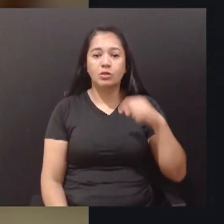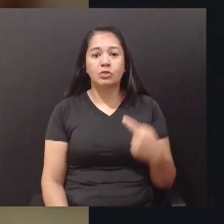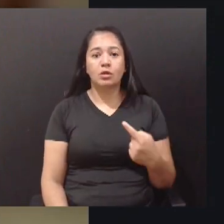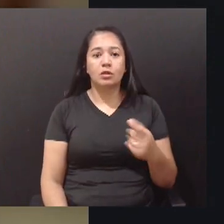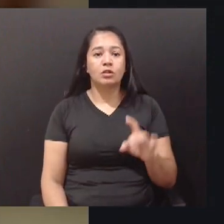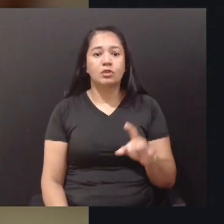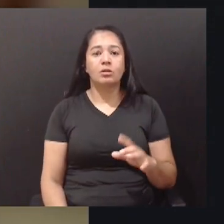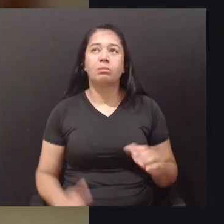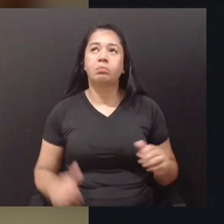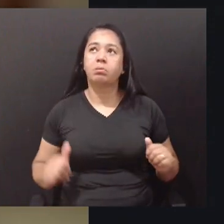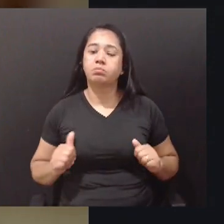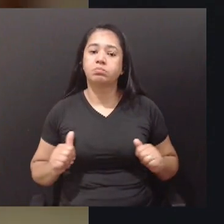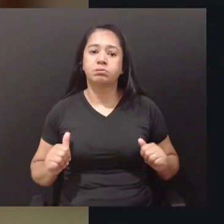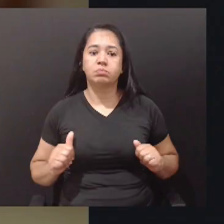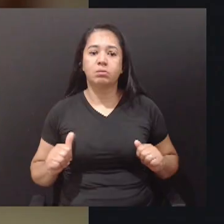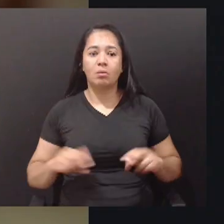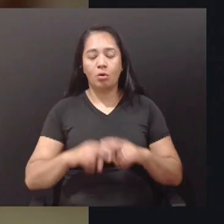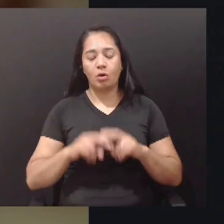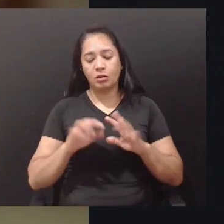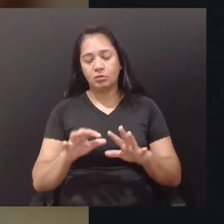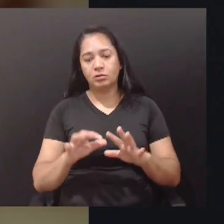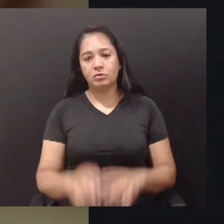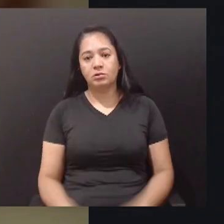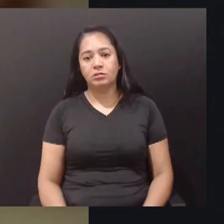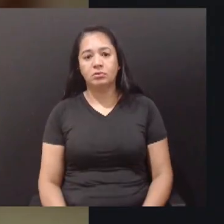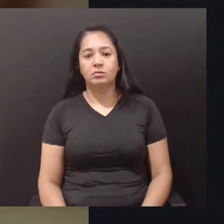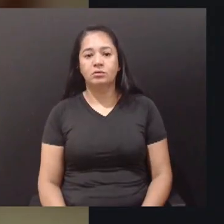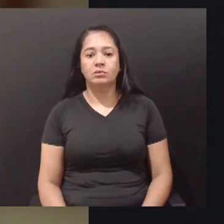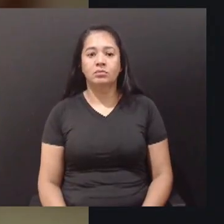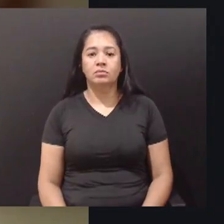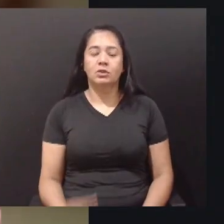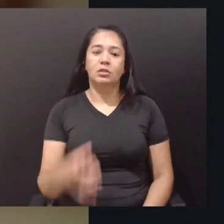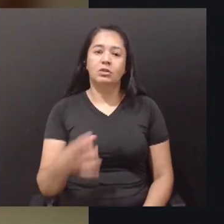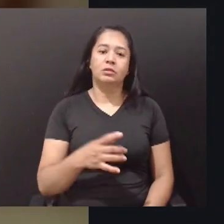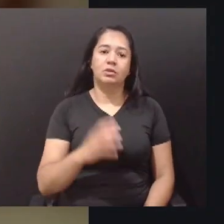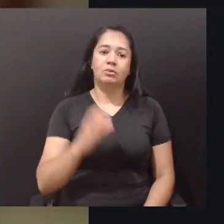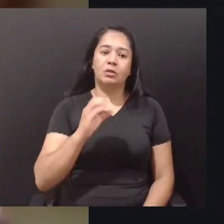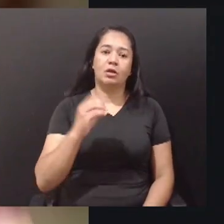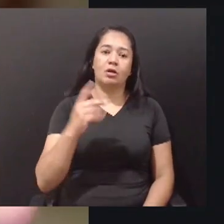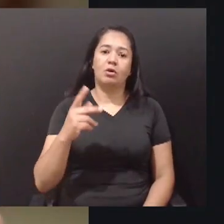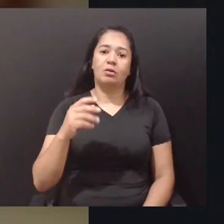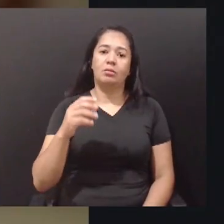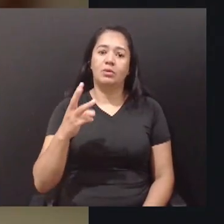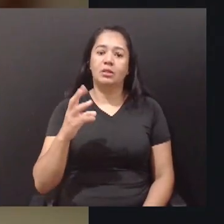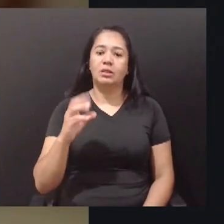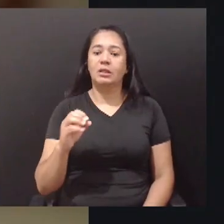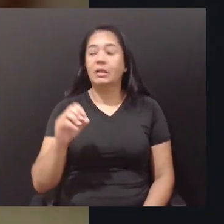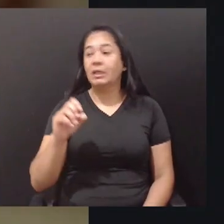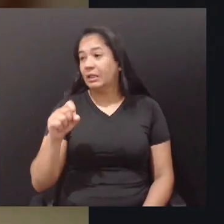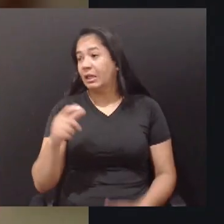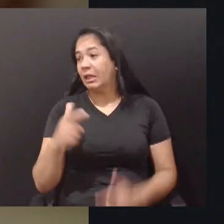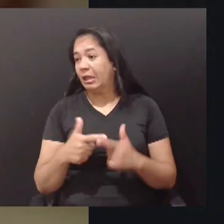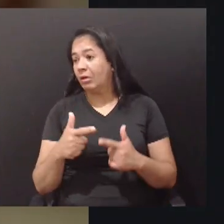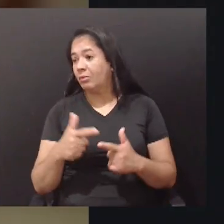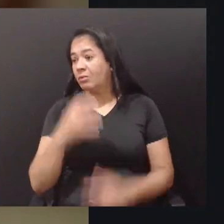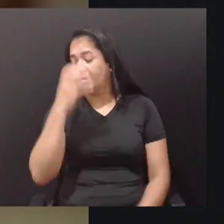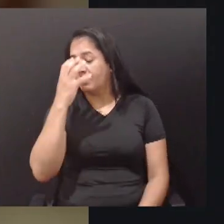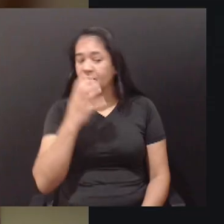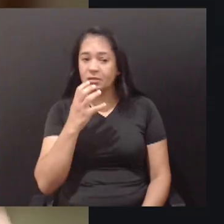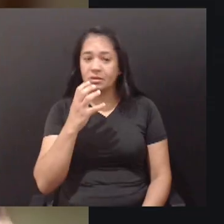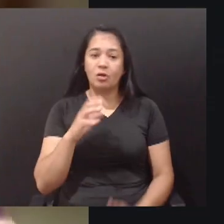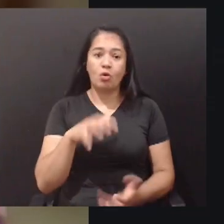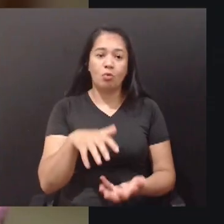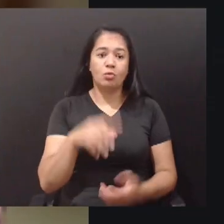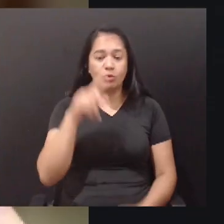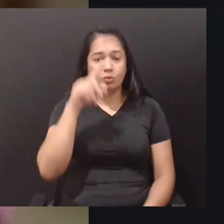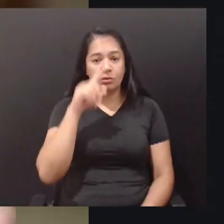acomodar nessa situação. Então, eu temo que na COP30 todo mundo diga sim, o problema é sério, o mundo está em perigo,